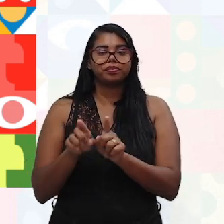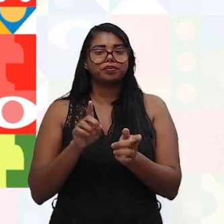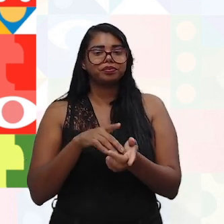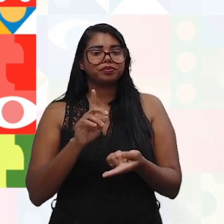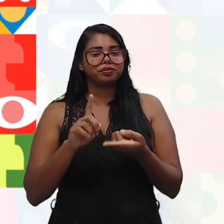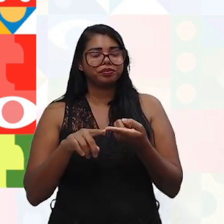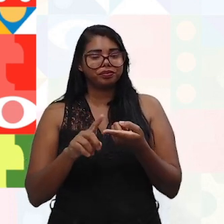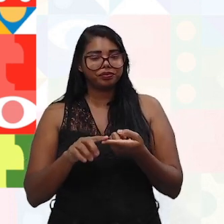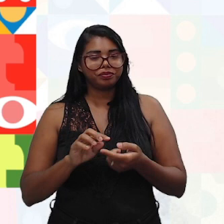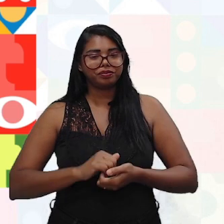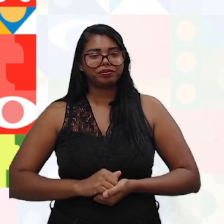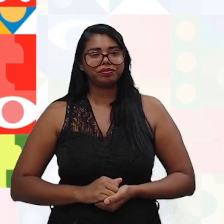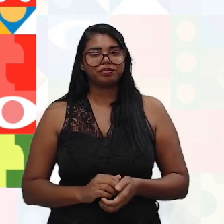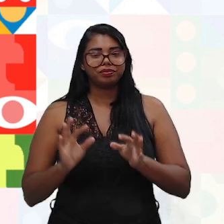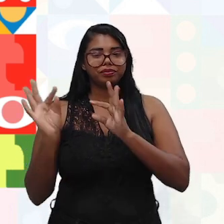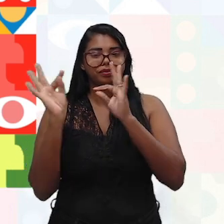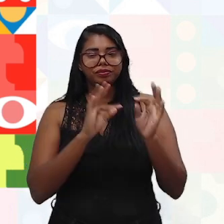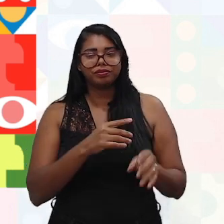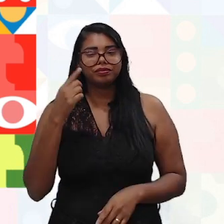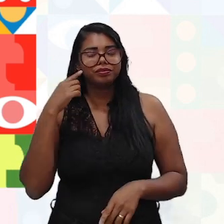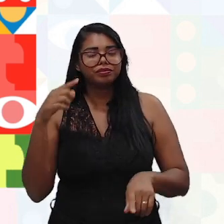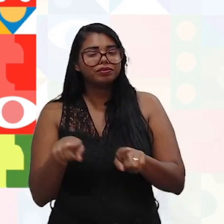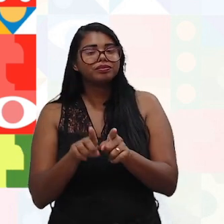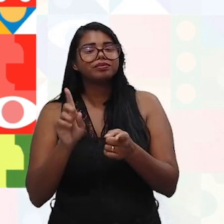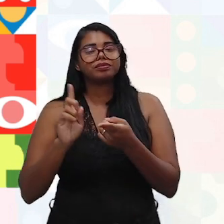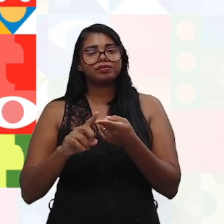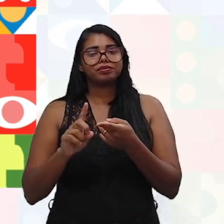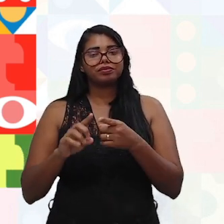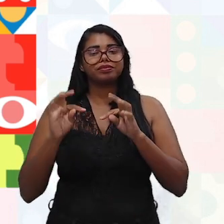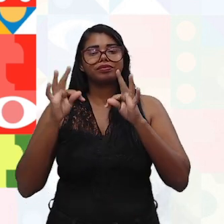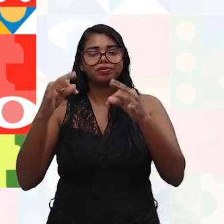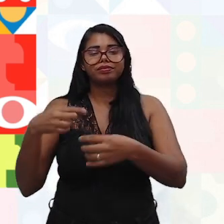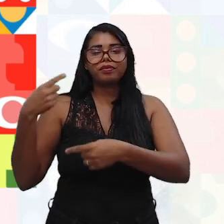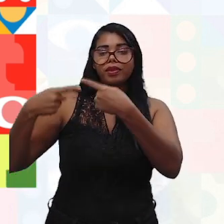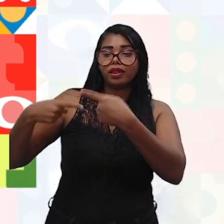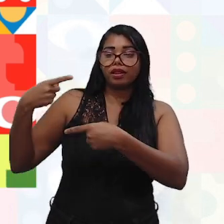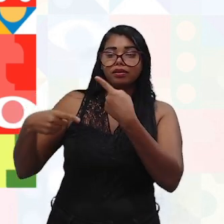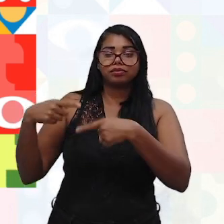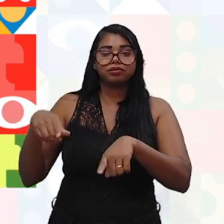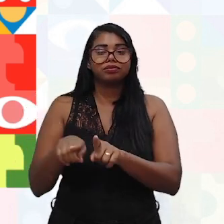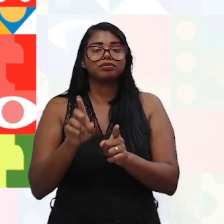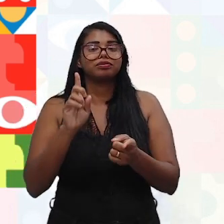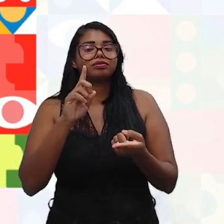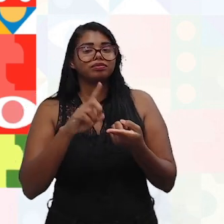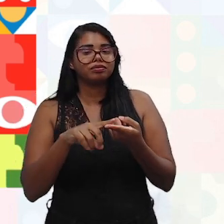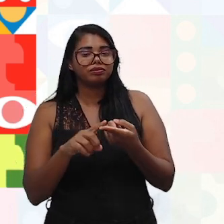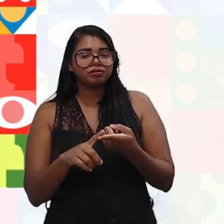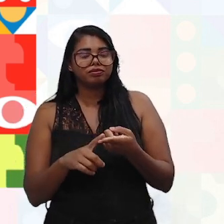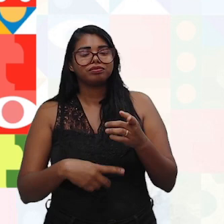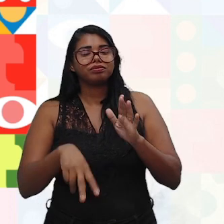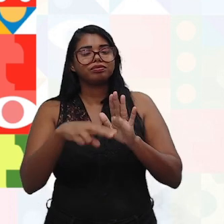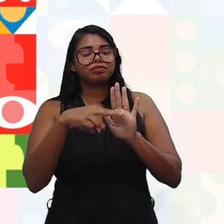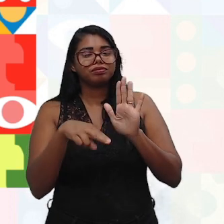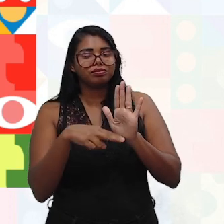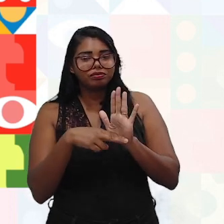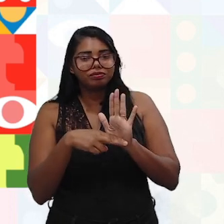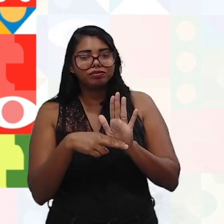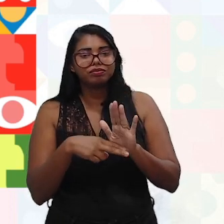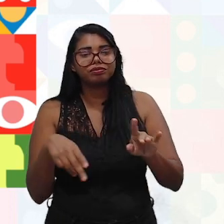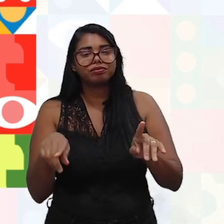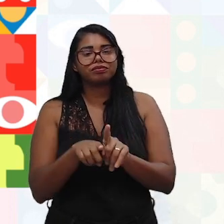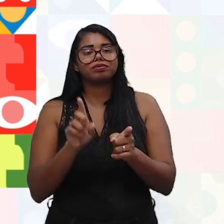a preservação, ela vai lidar com todo. Ela é uma política, ela vai dar normas, ela vai dar